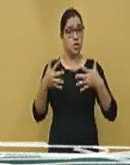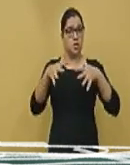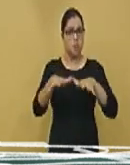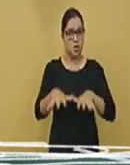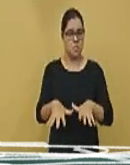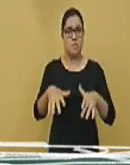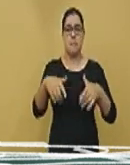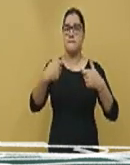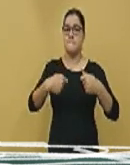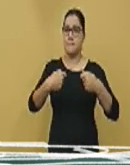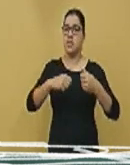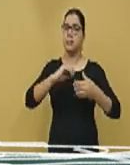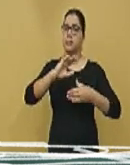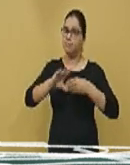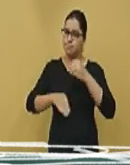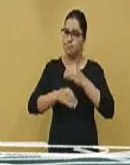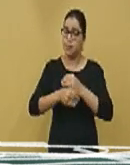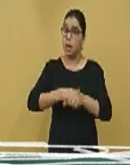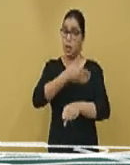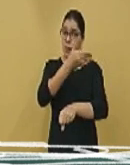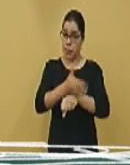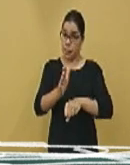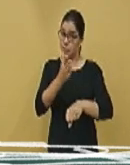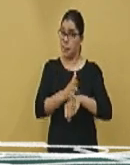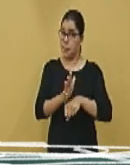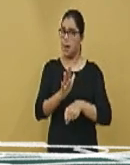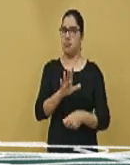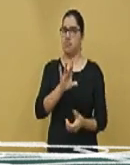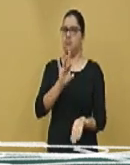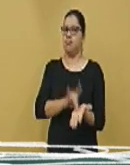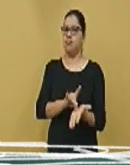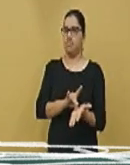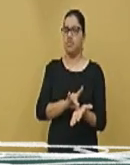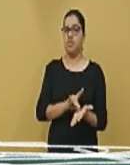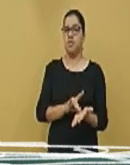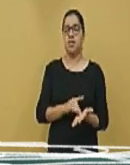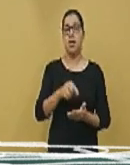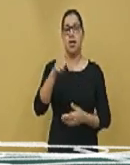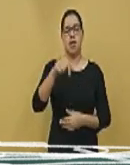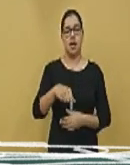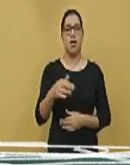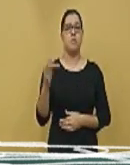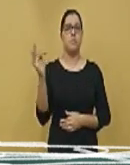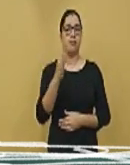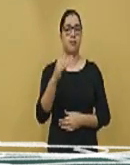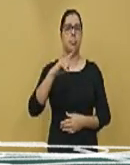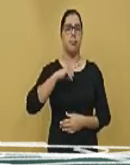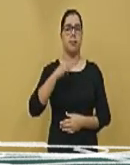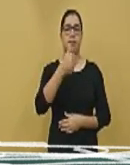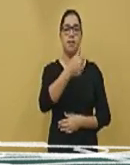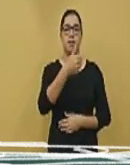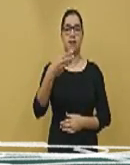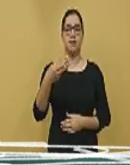ser efetivados na prática, né? A universidade existe já há 13 anos.